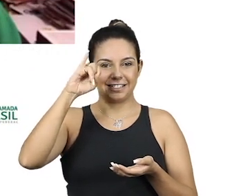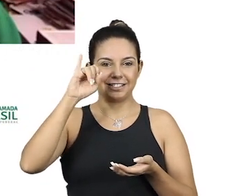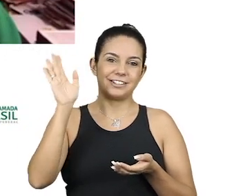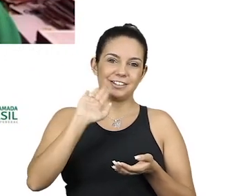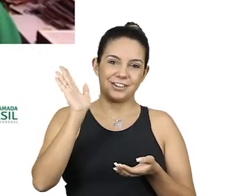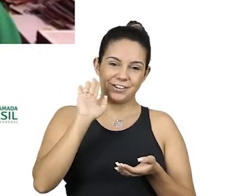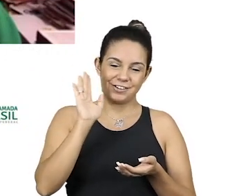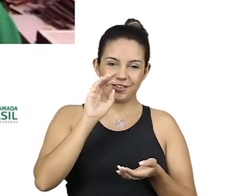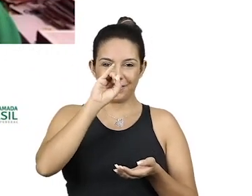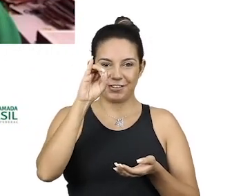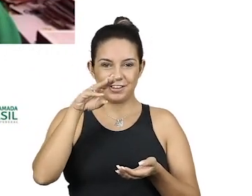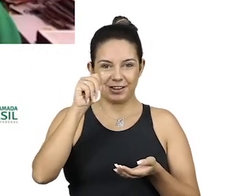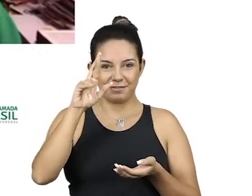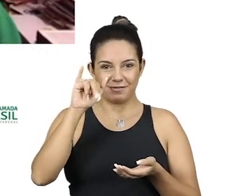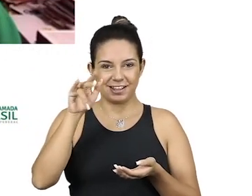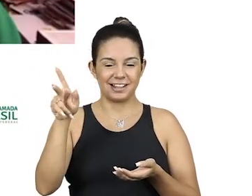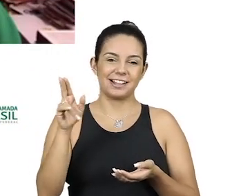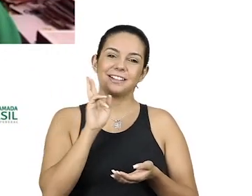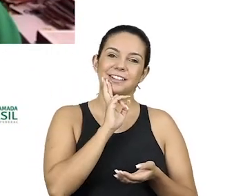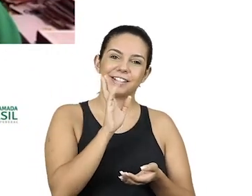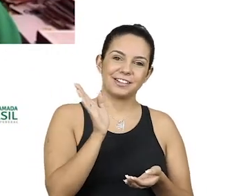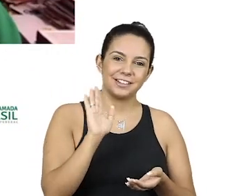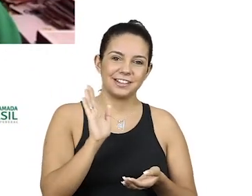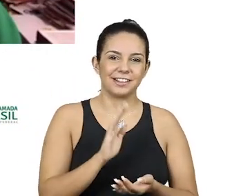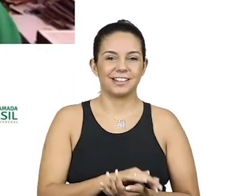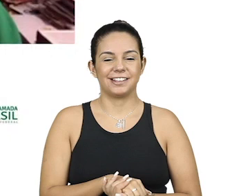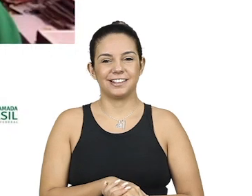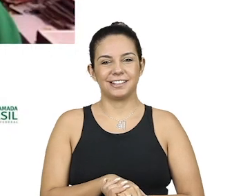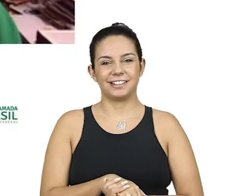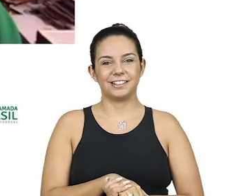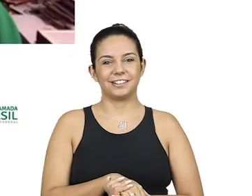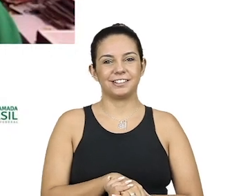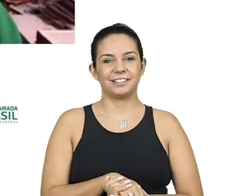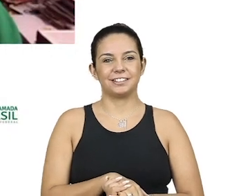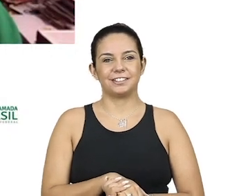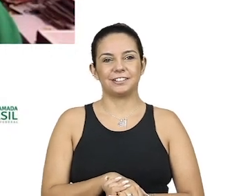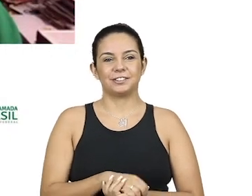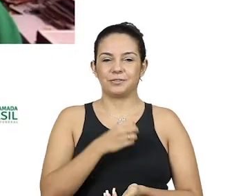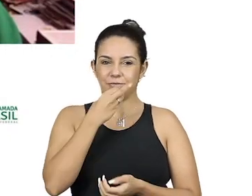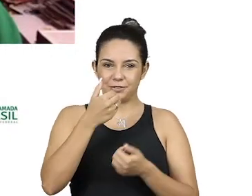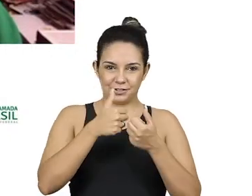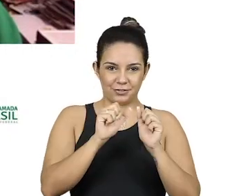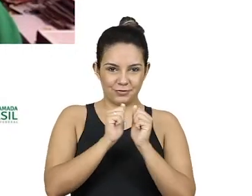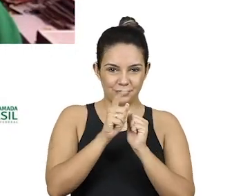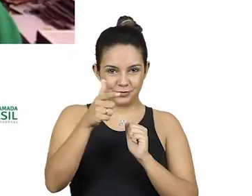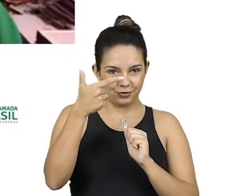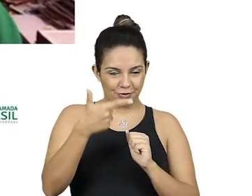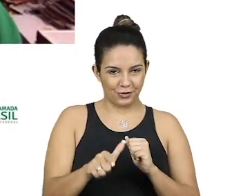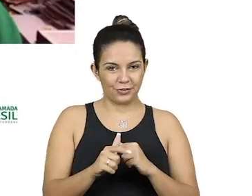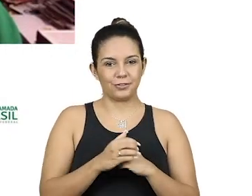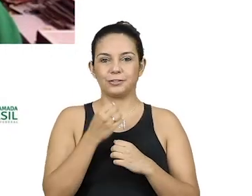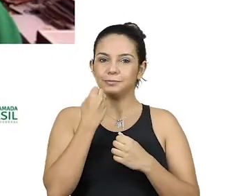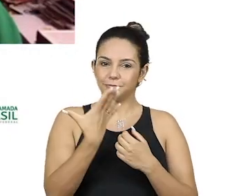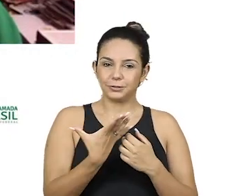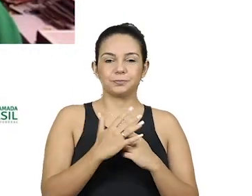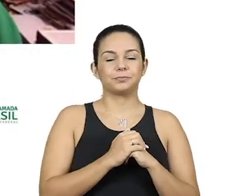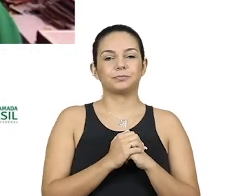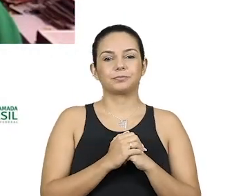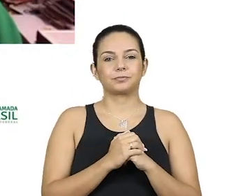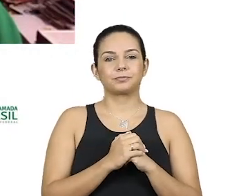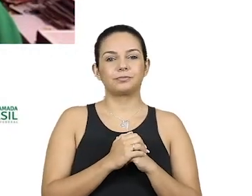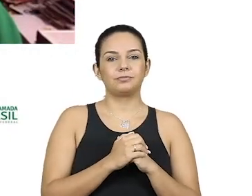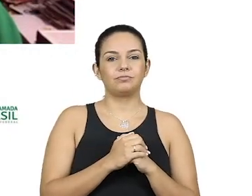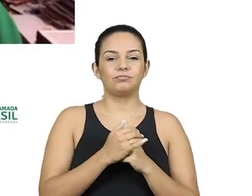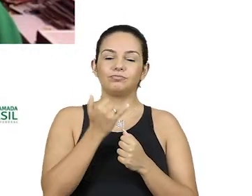Ei, Marina! A escritora e artista plástica Marina Colasanti está sentada em um escritório. Ao fundo,